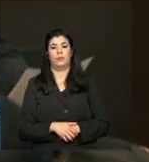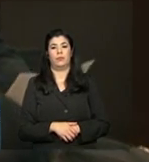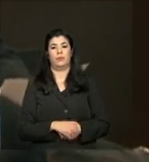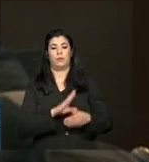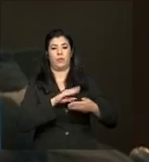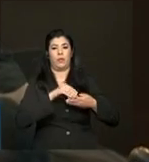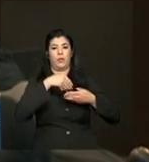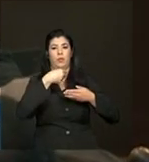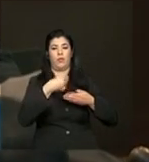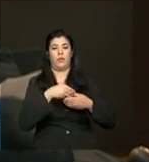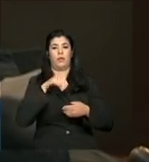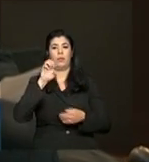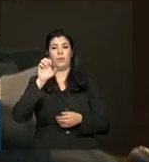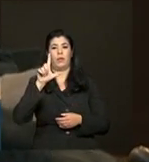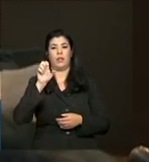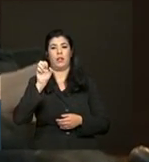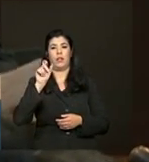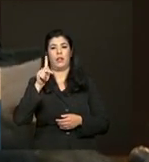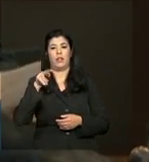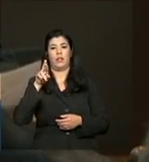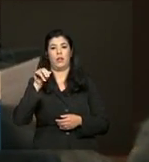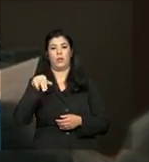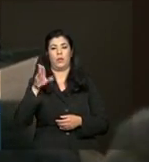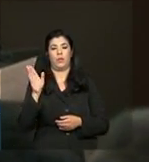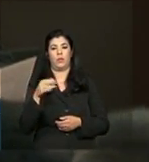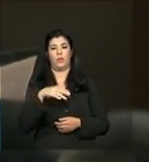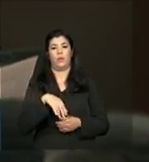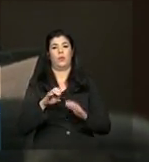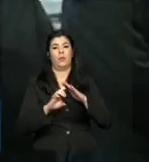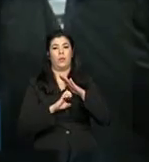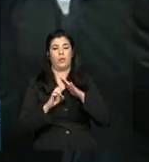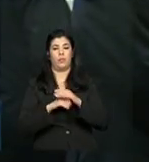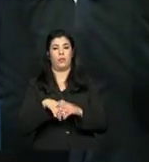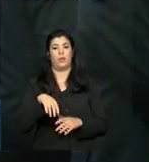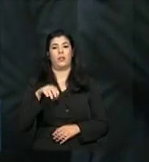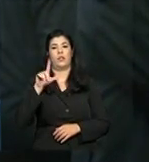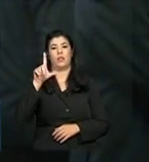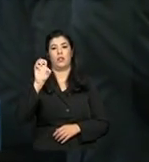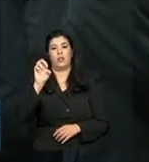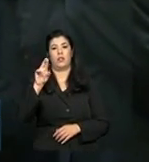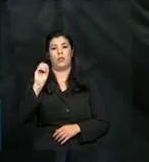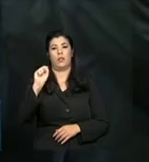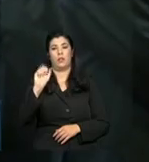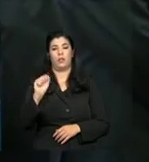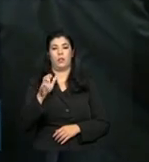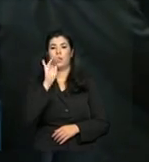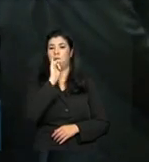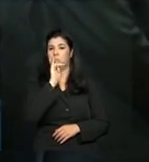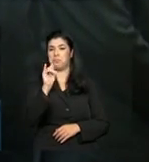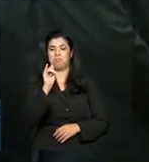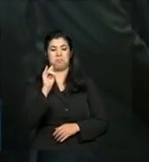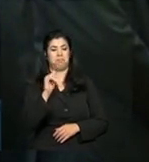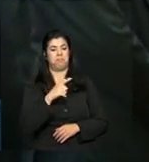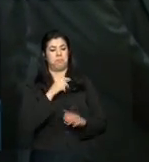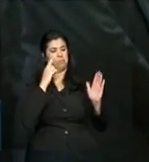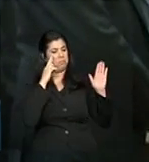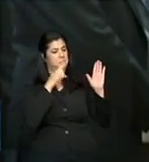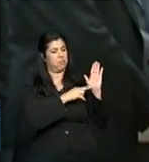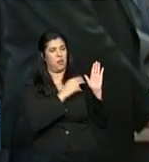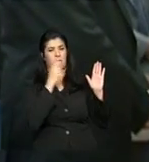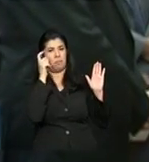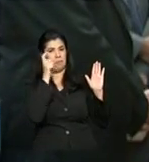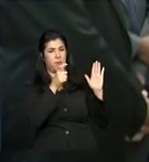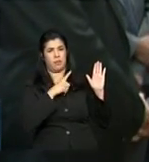Envelope entregue pela Elecnor Transmissão de Energia S.A., representado pela corretora Escritório Lerosa, declara que não possui interesse em